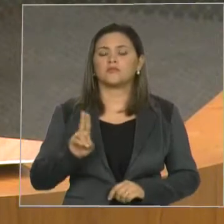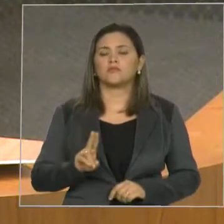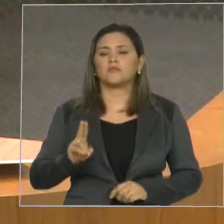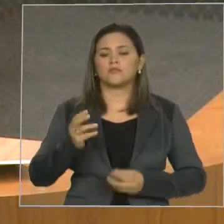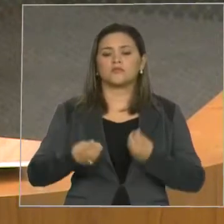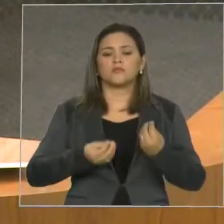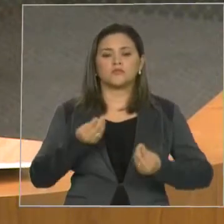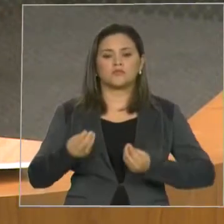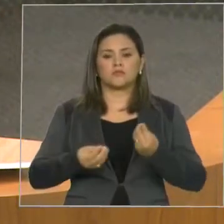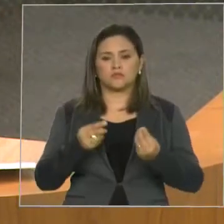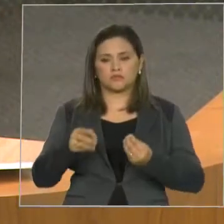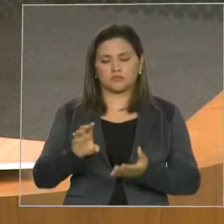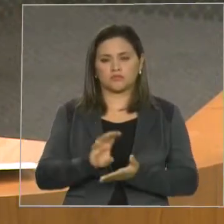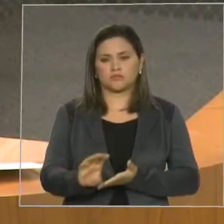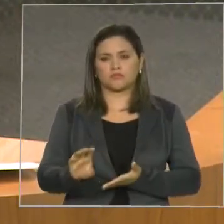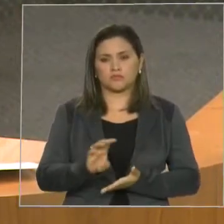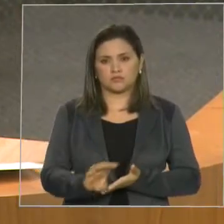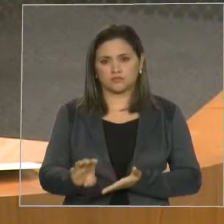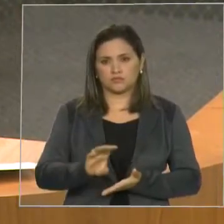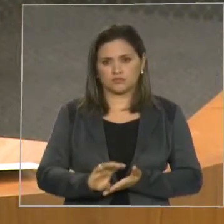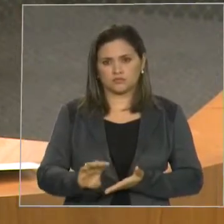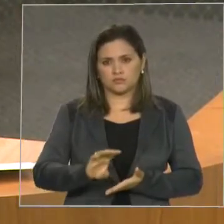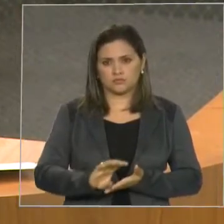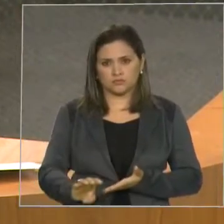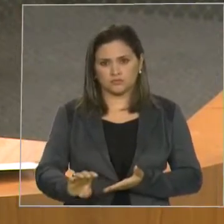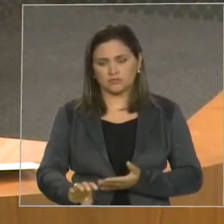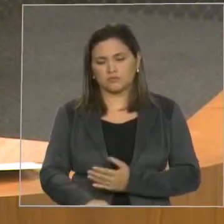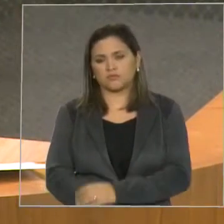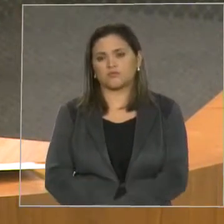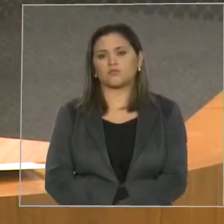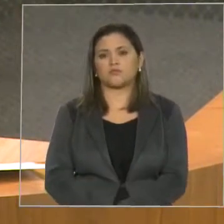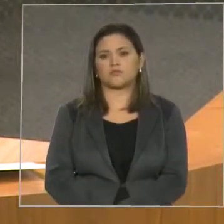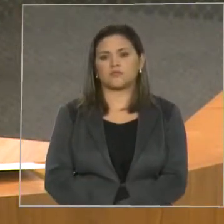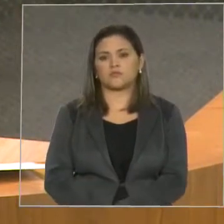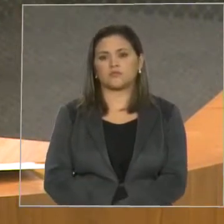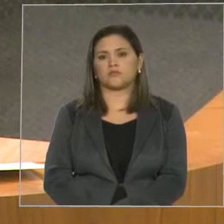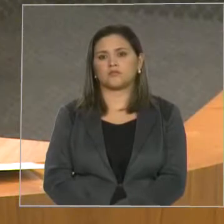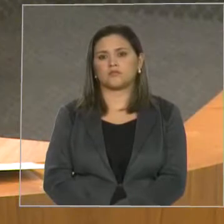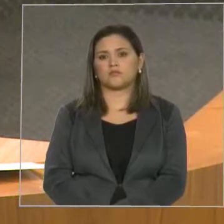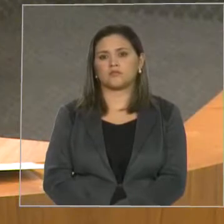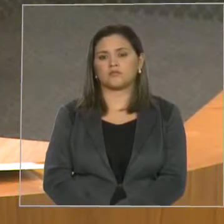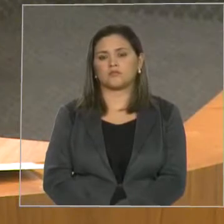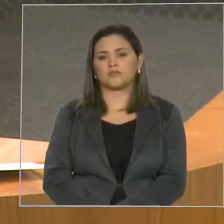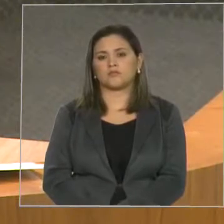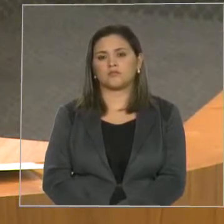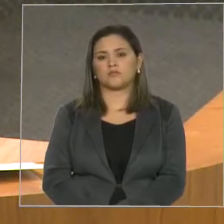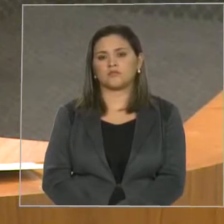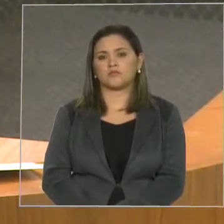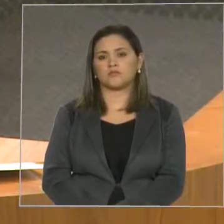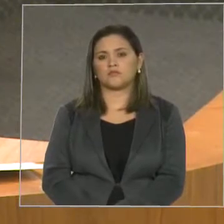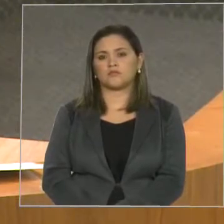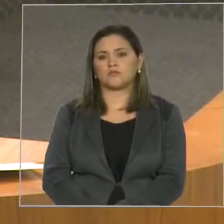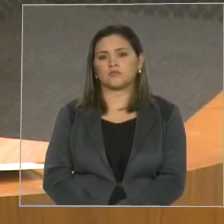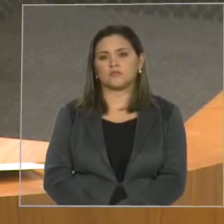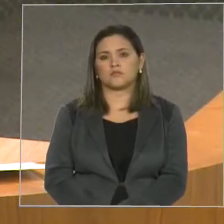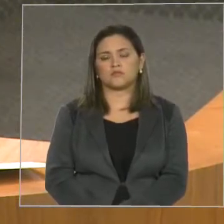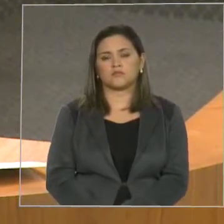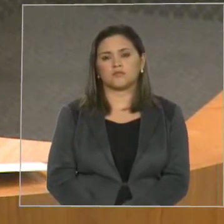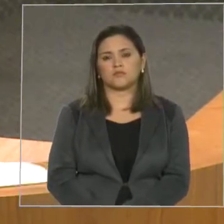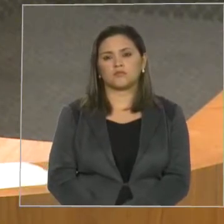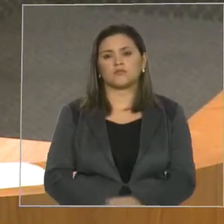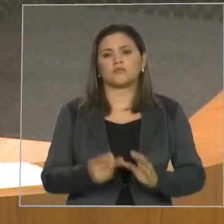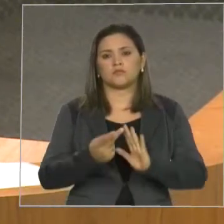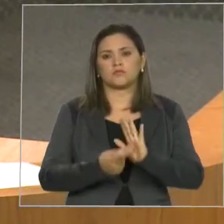destinação da receita originada com o pagamento das multas de trânsito. Então, o projeto de